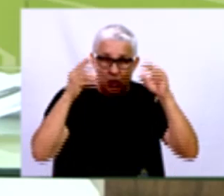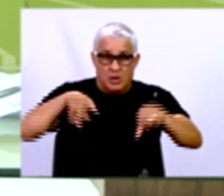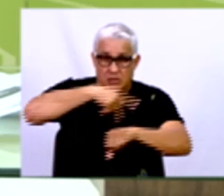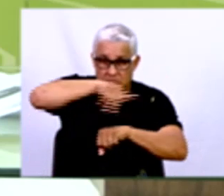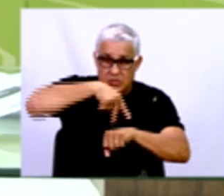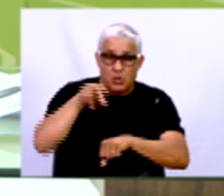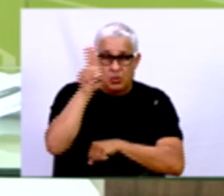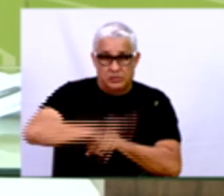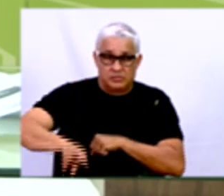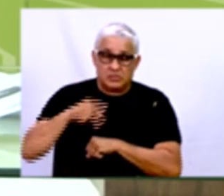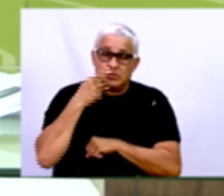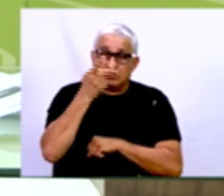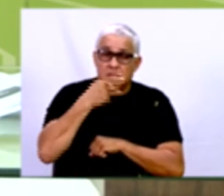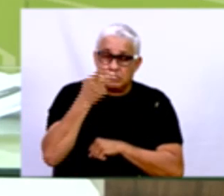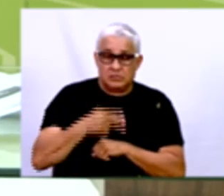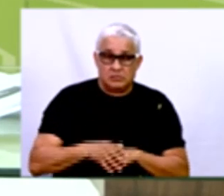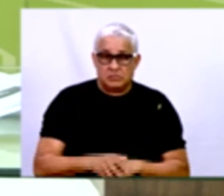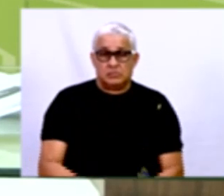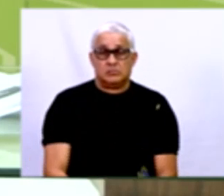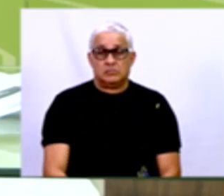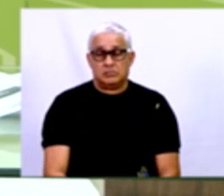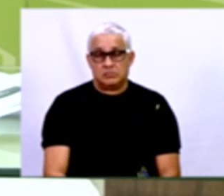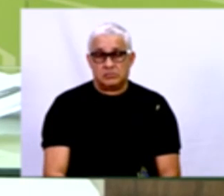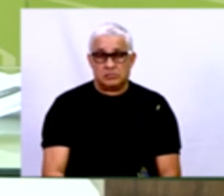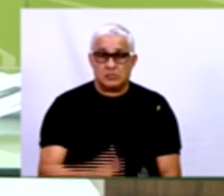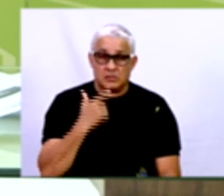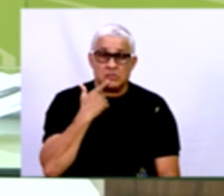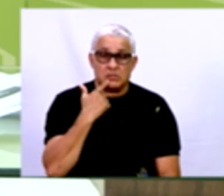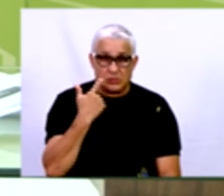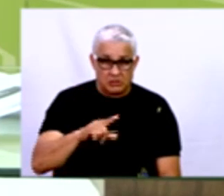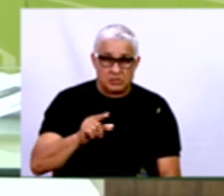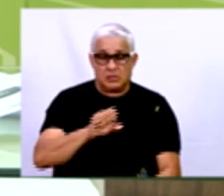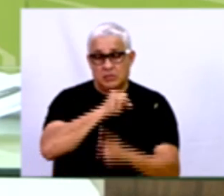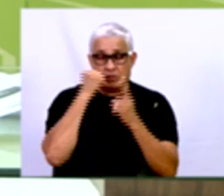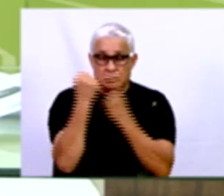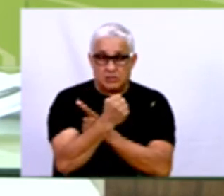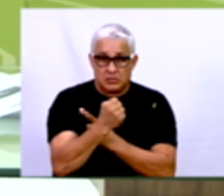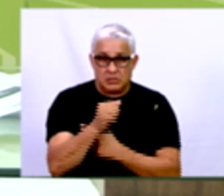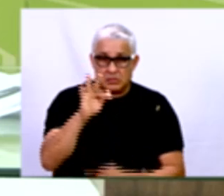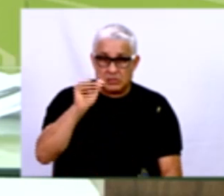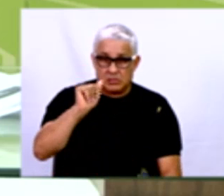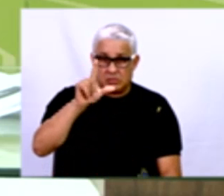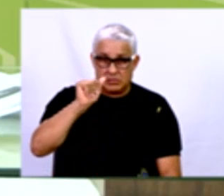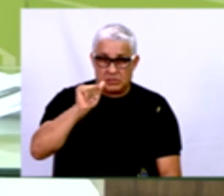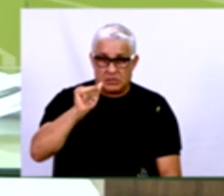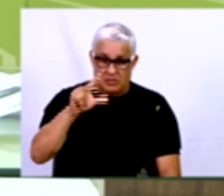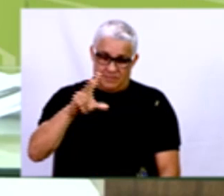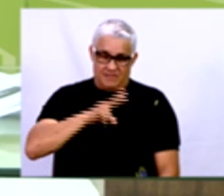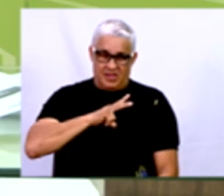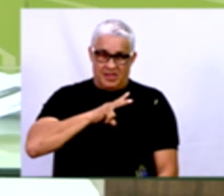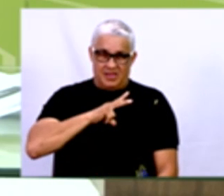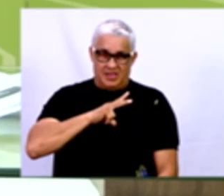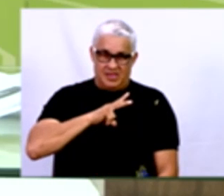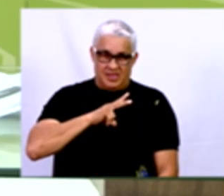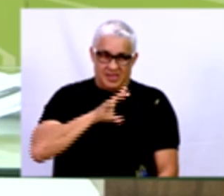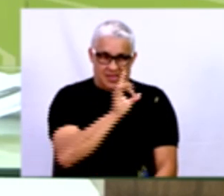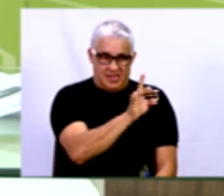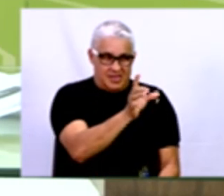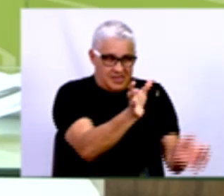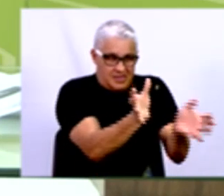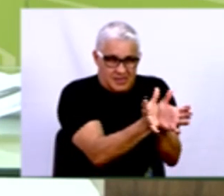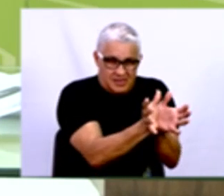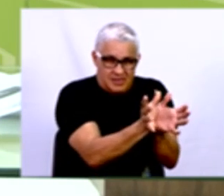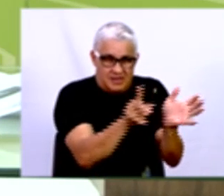inteiro utiliza. Portanto, a língua ela é social. Já a fala ela é particular, ela pertence a cada grupo, a